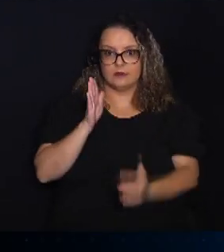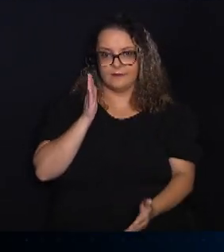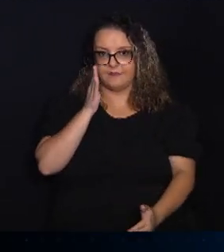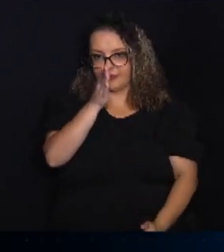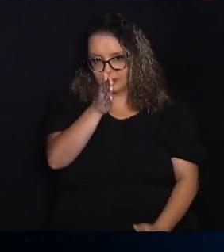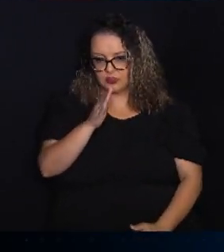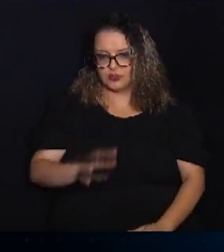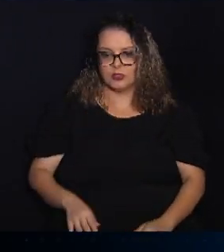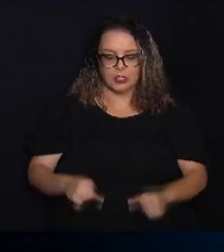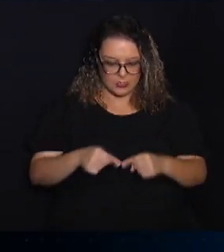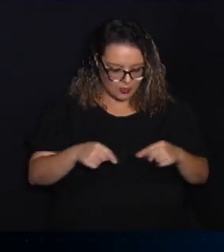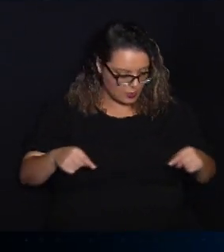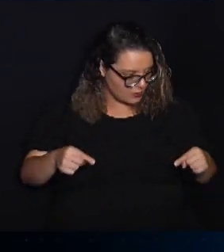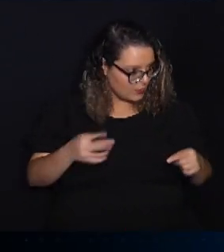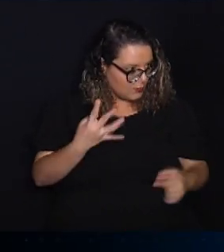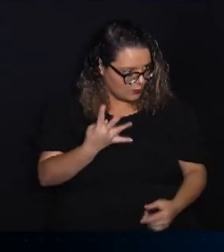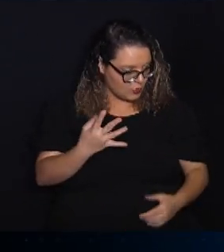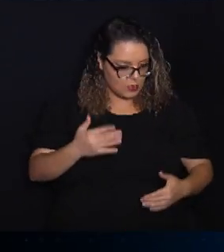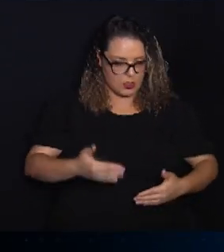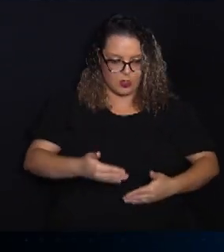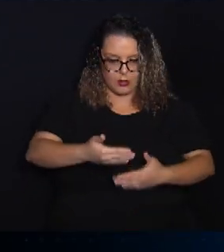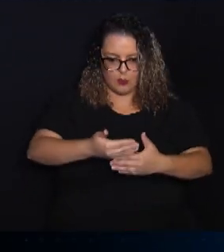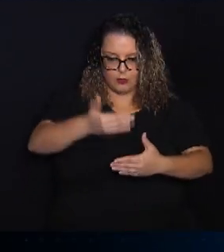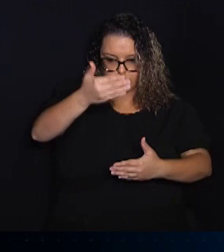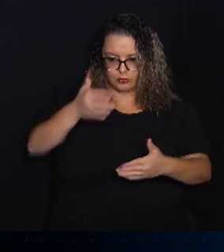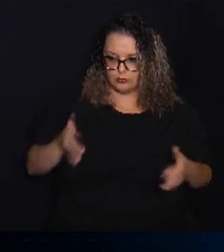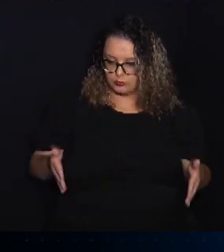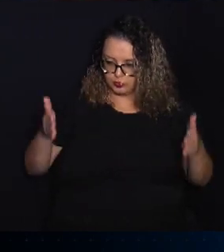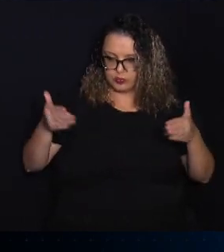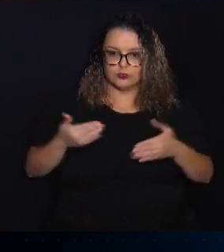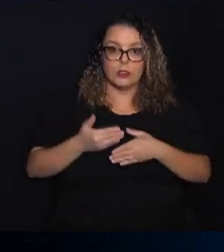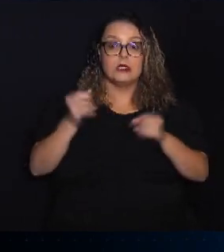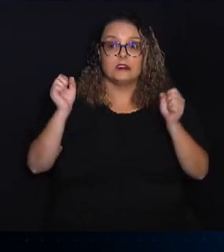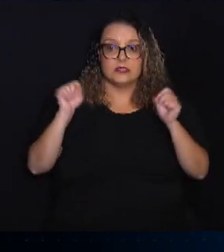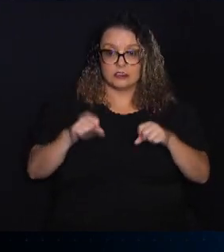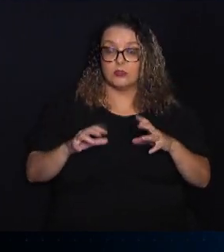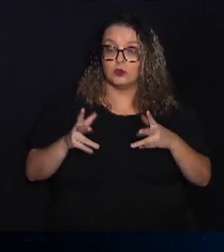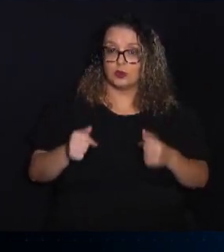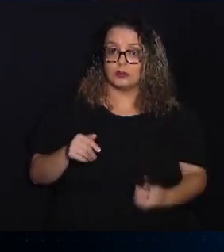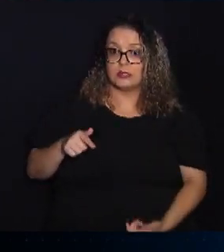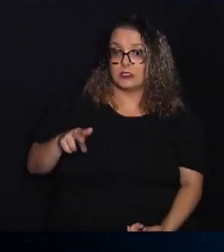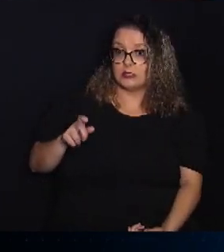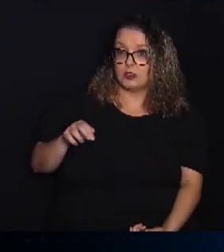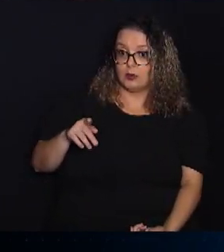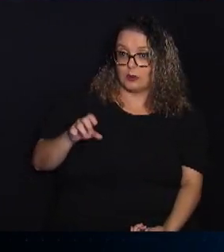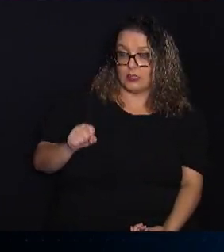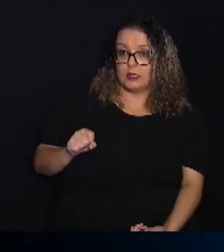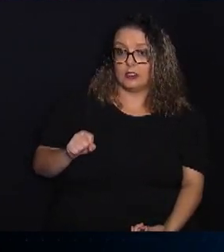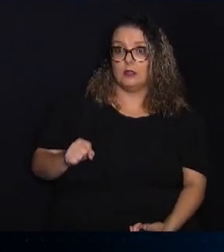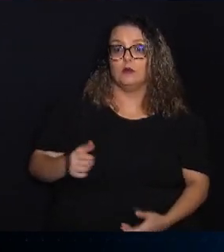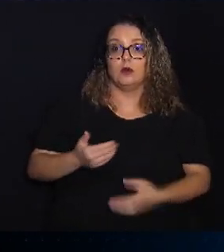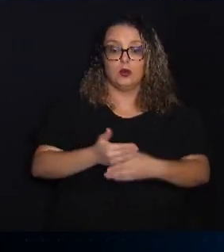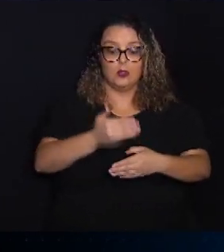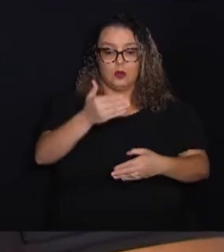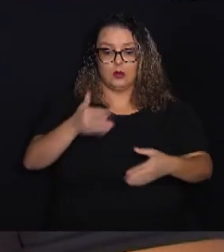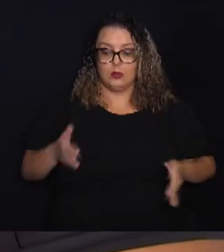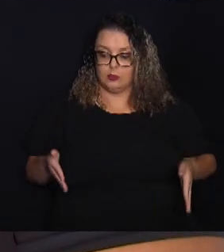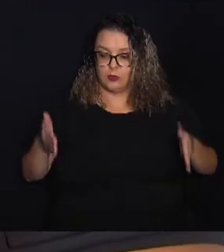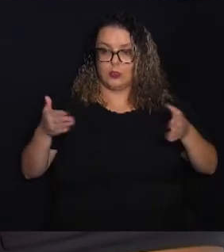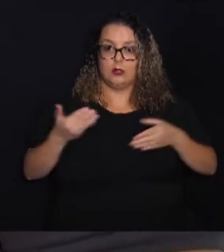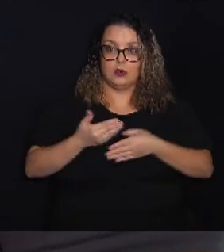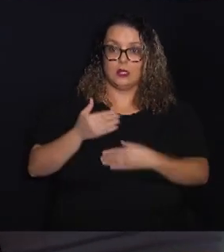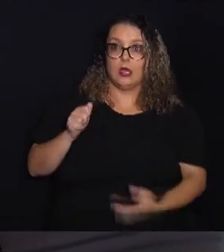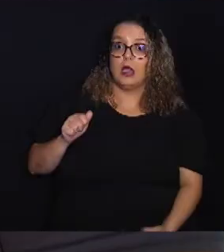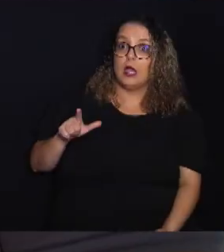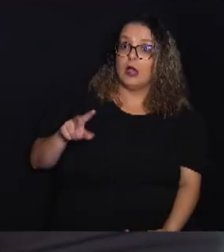frente. E Evandro, então a quadra ela é formada por 4 paredes, é isso mesmo? Exatamente. Todas as quadras, o formato em